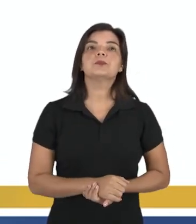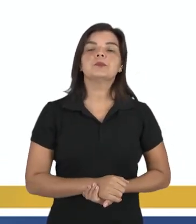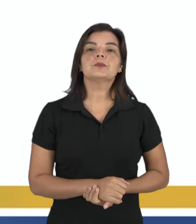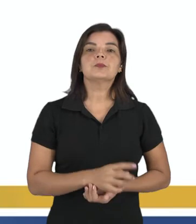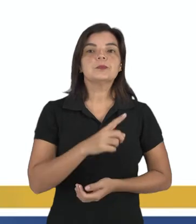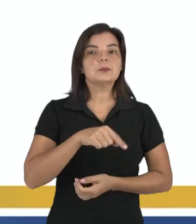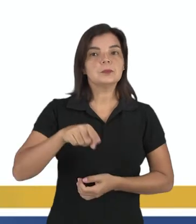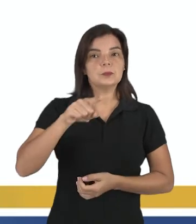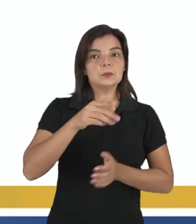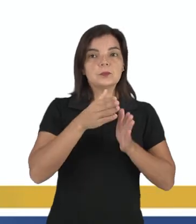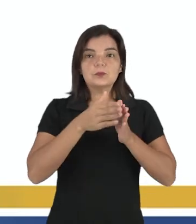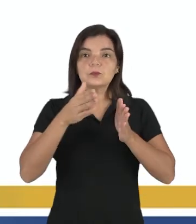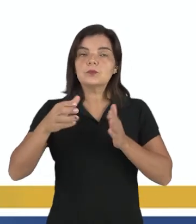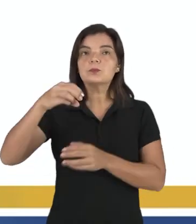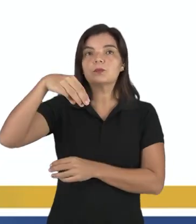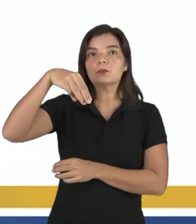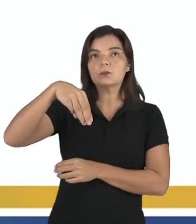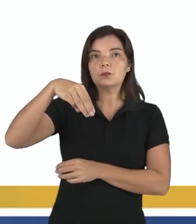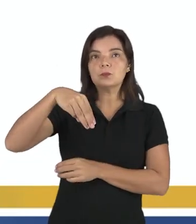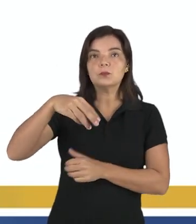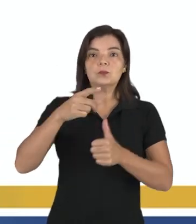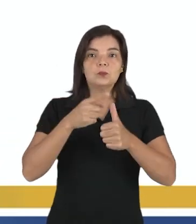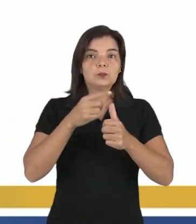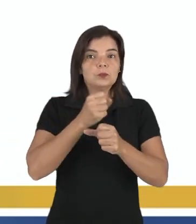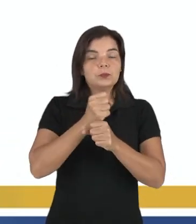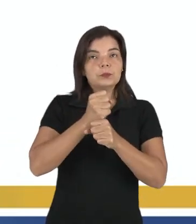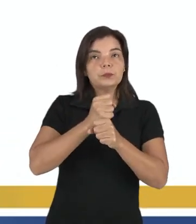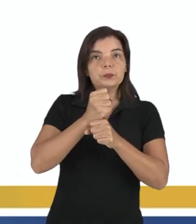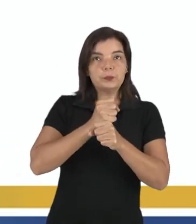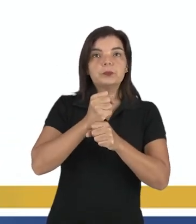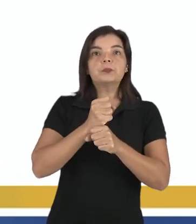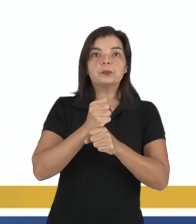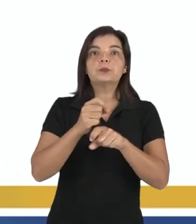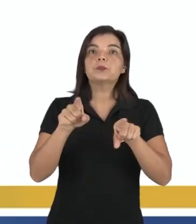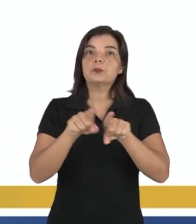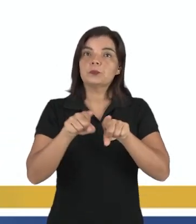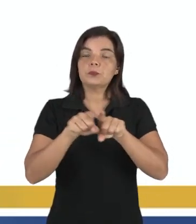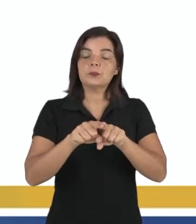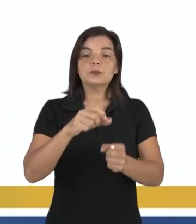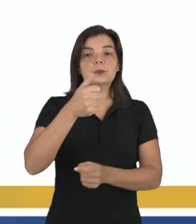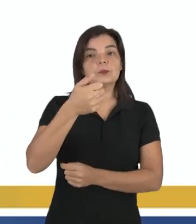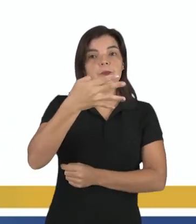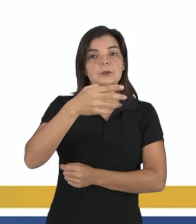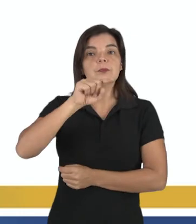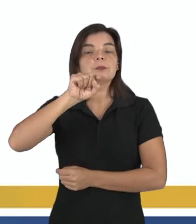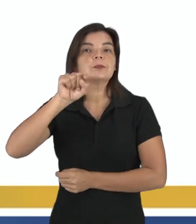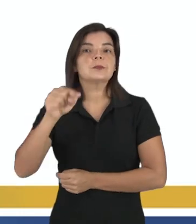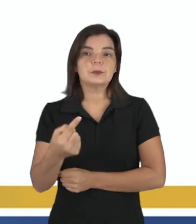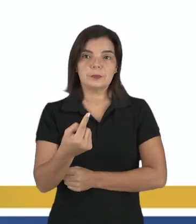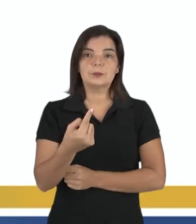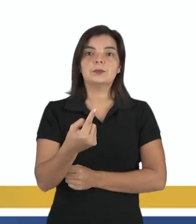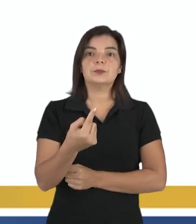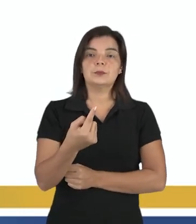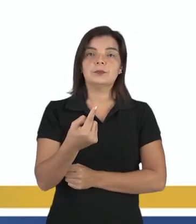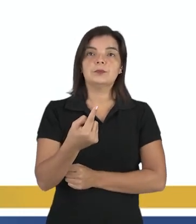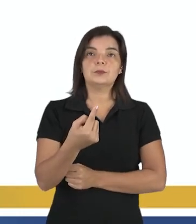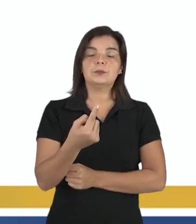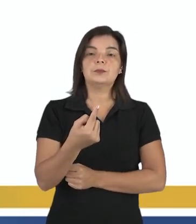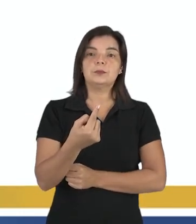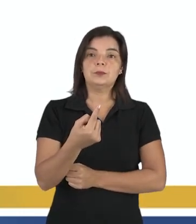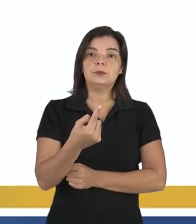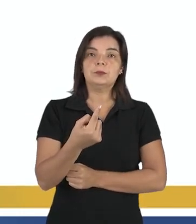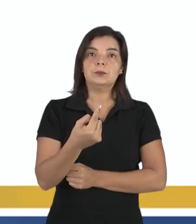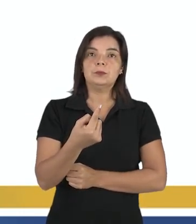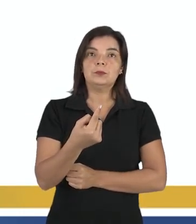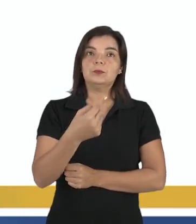Então olha só, a sequência dos montantes a partir do primeiro termo, conforme nós vimos no gráfico anterior, ela representará